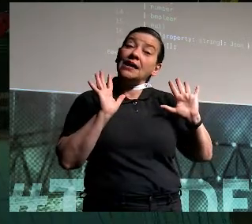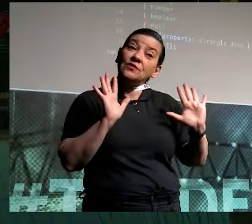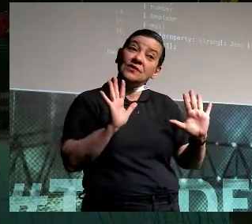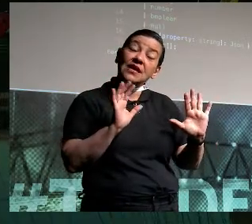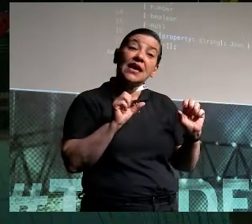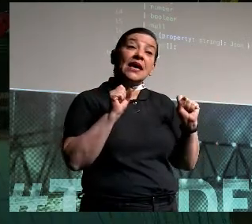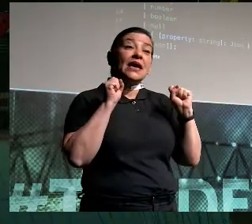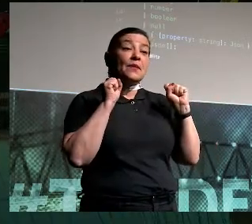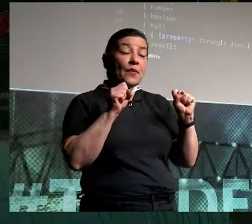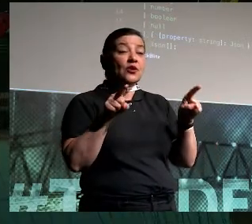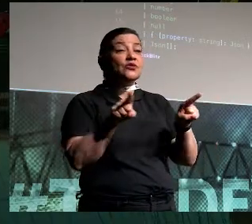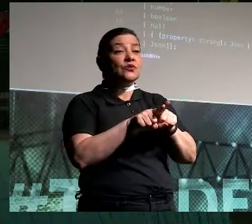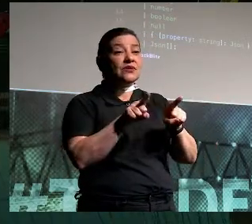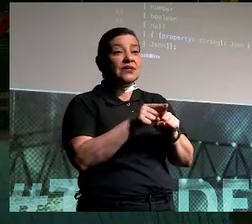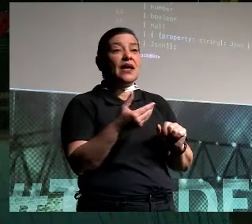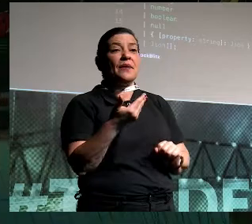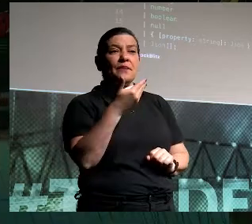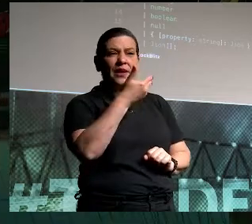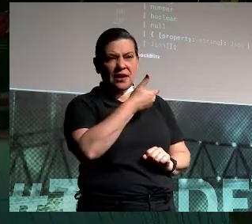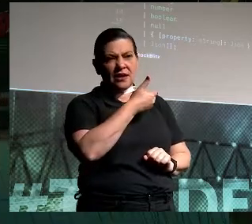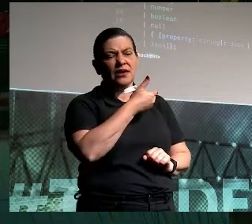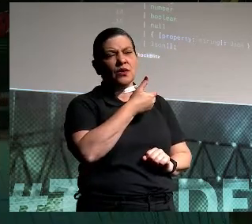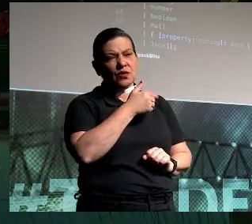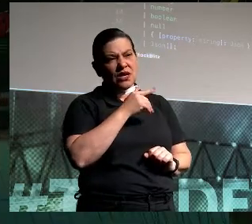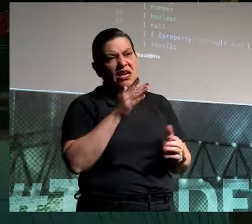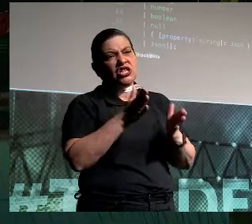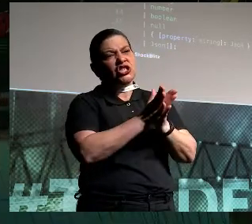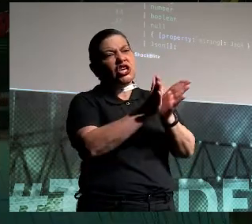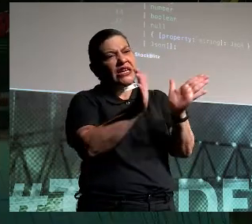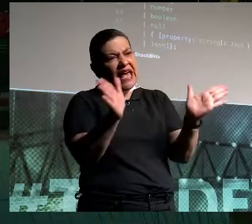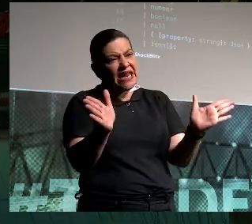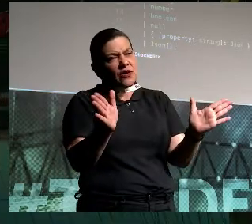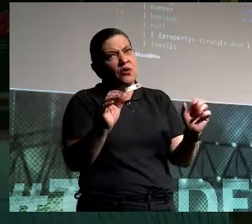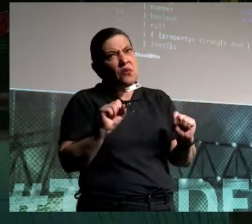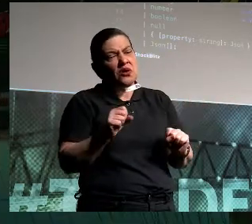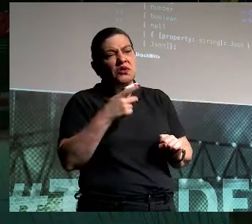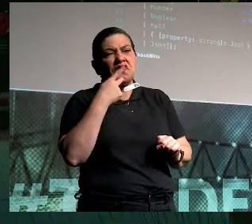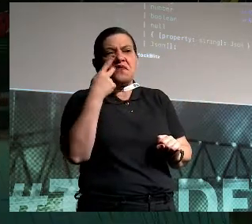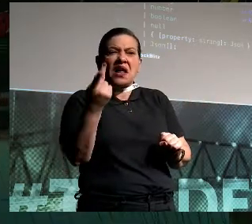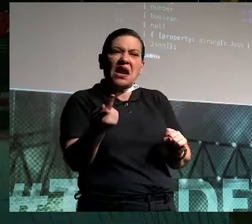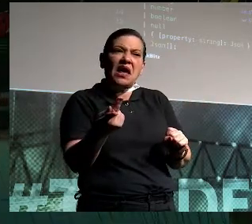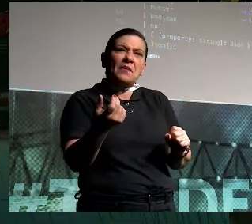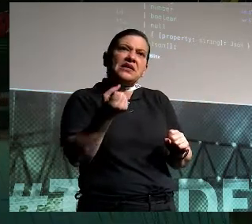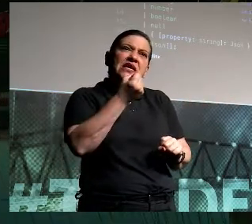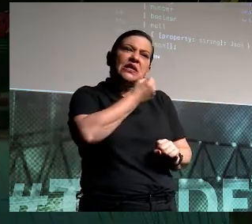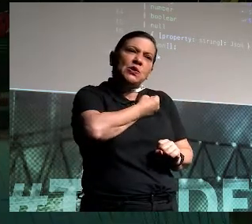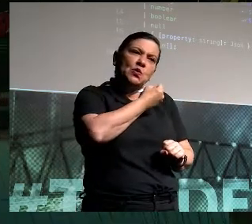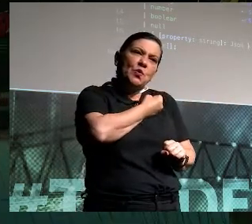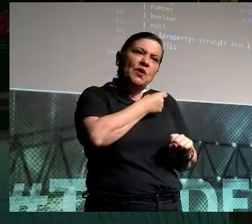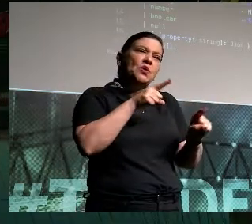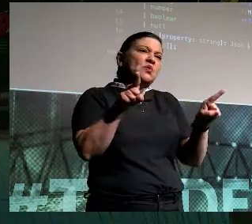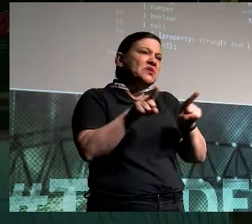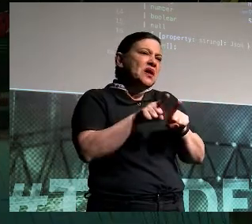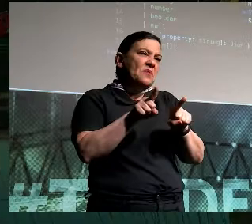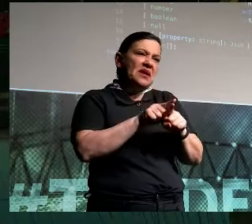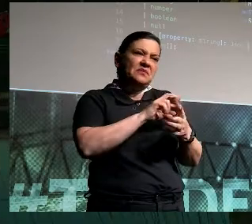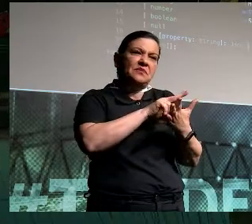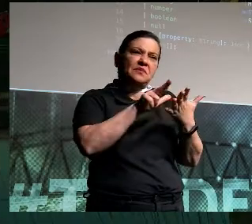porque eu posso vir aqui e passar mais de um tipo genérico, e eu posso falar que pode ser tanto número quanto